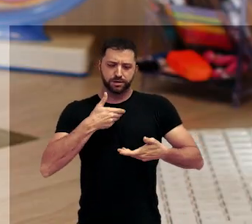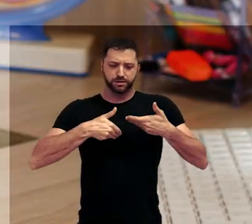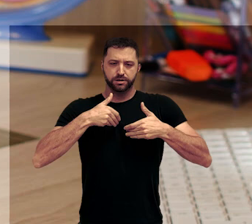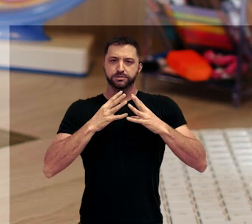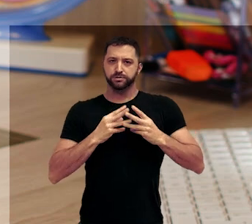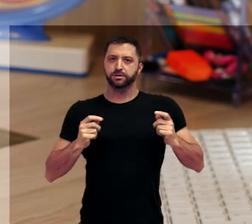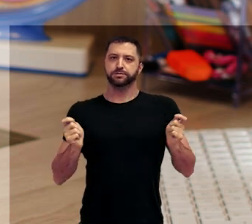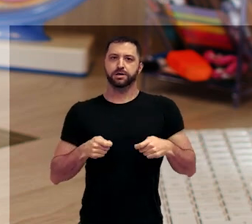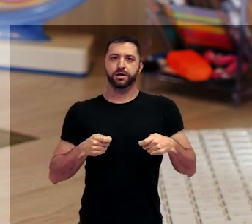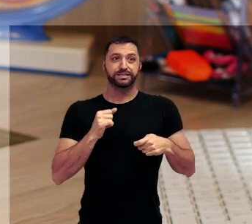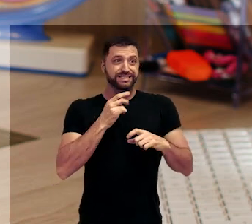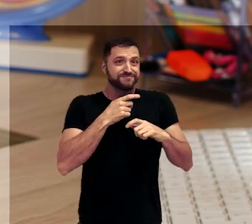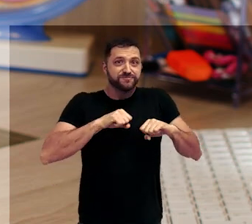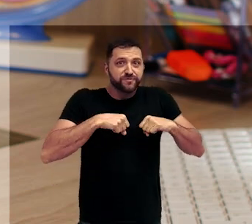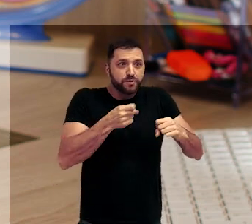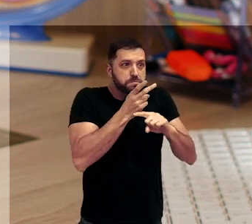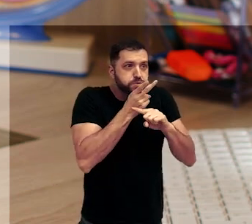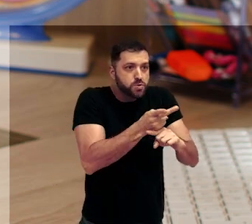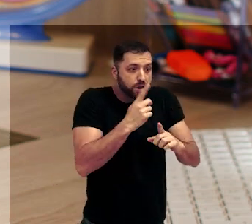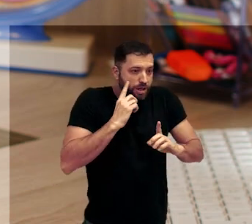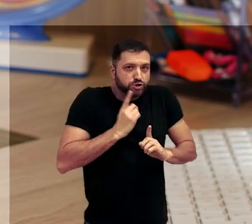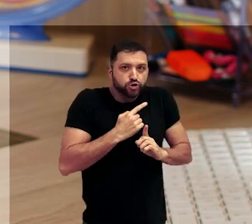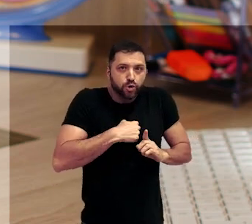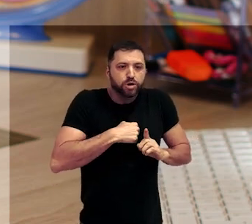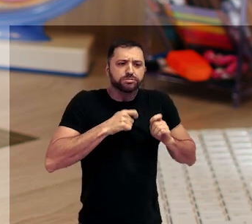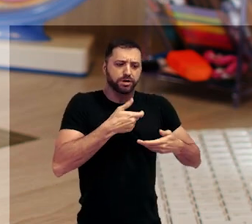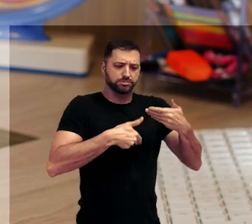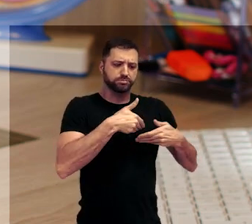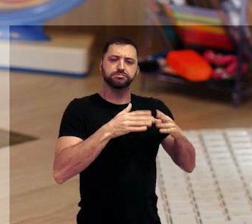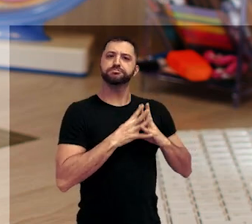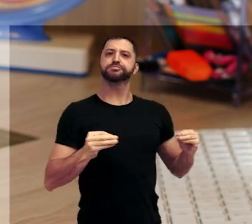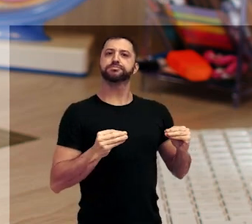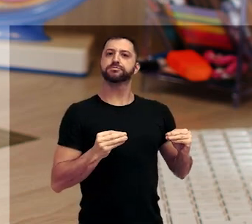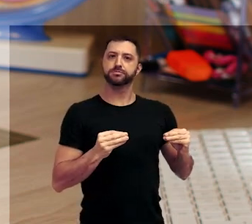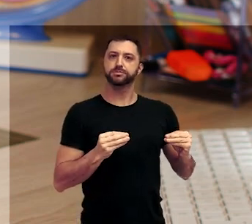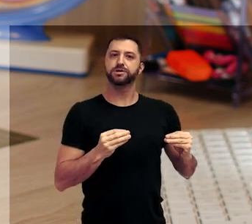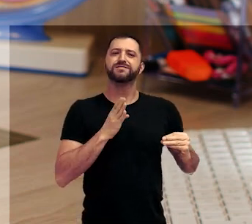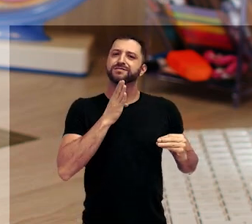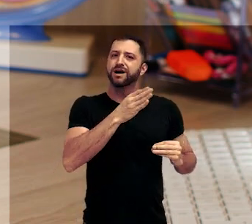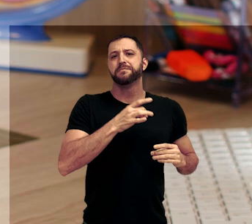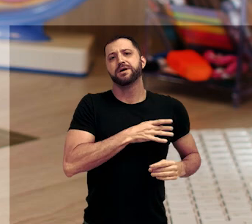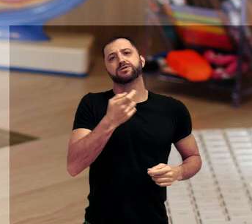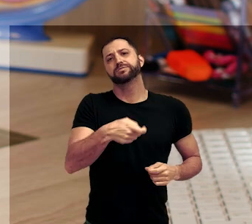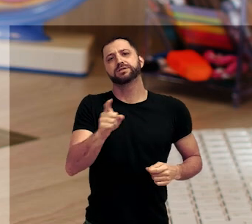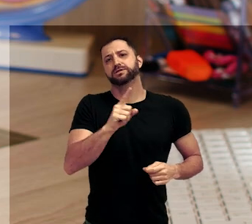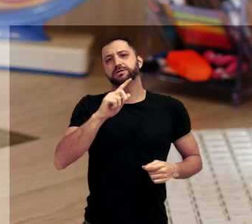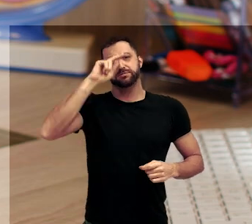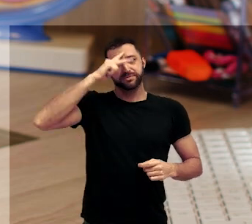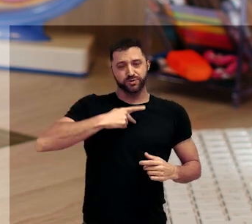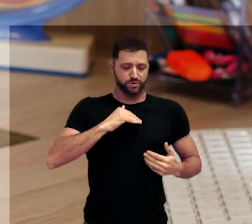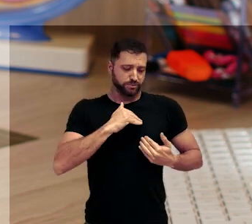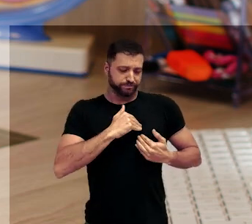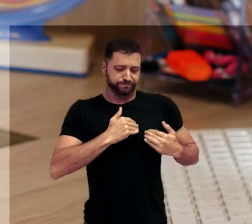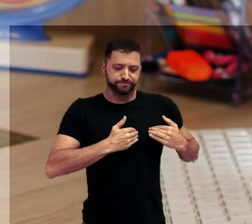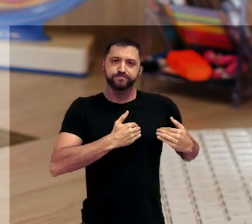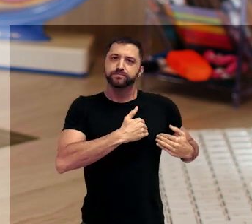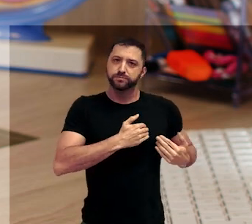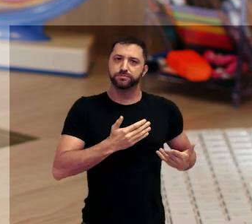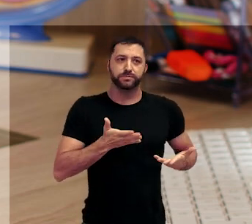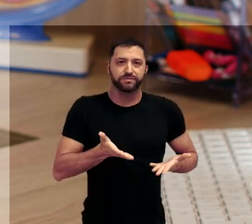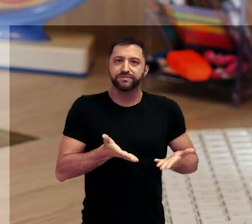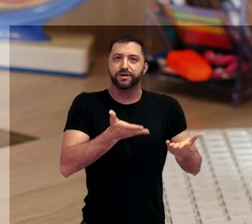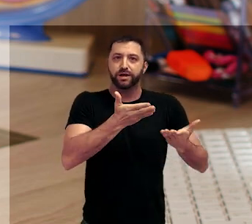cura, então quem procura acha e quem acha cura. Então não precisa ter medo, faça uma mamografia, faça um